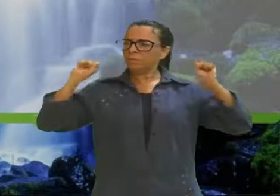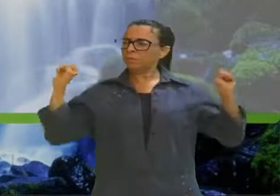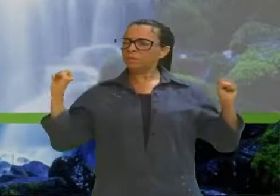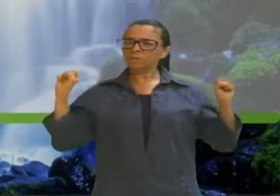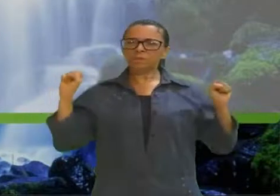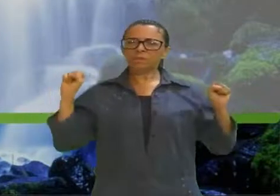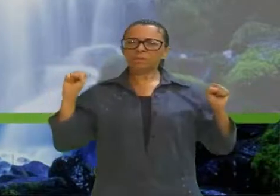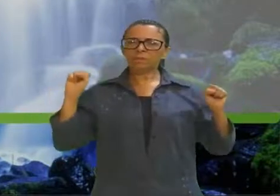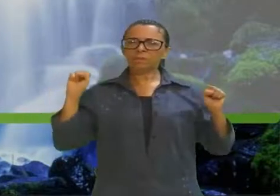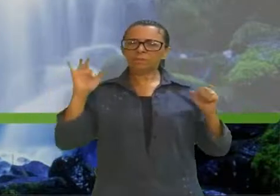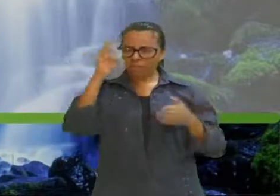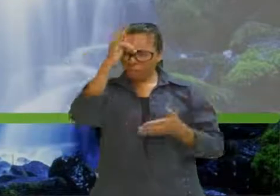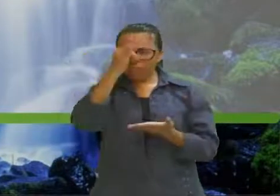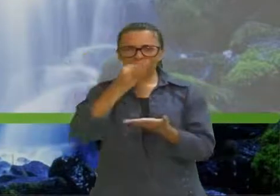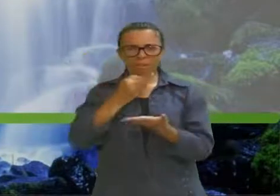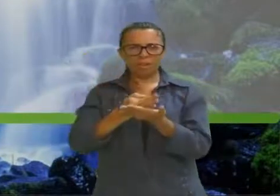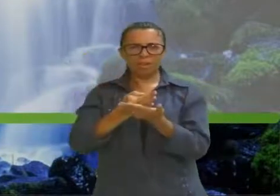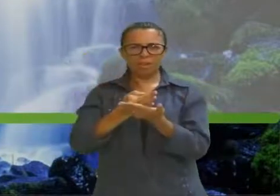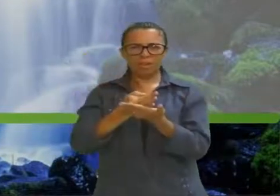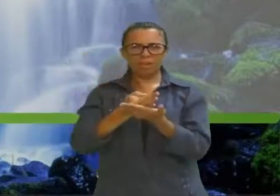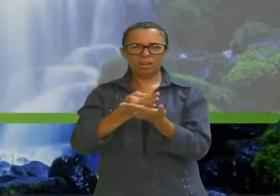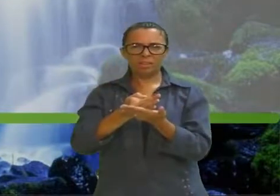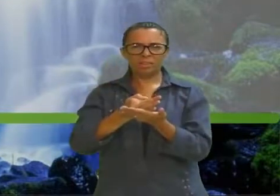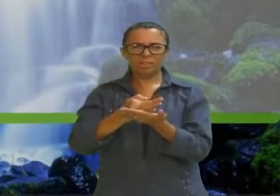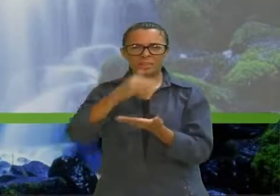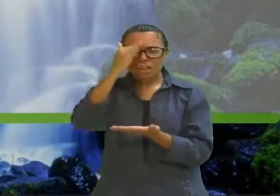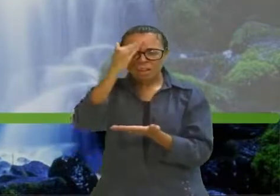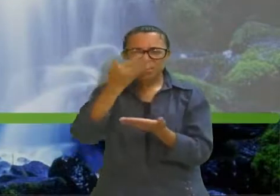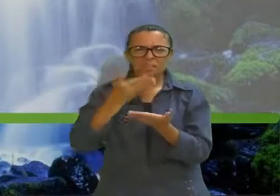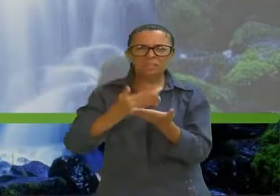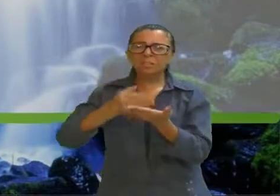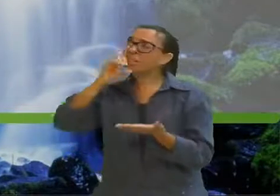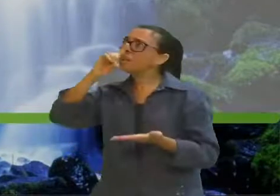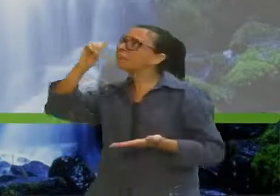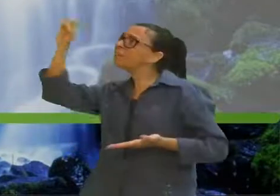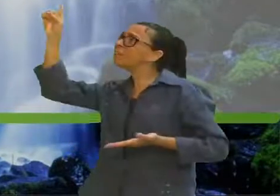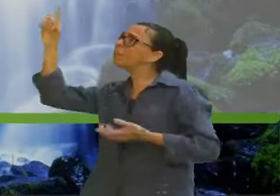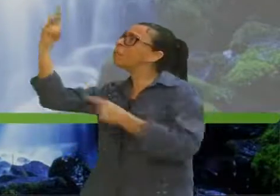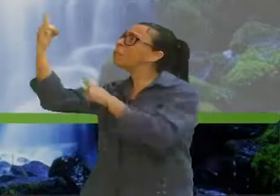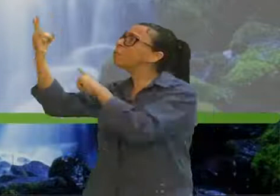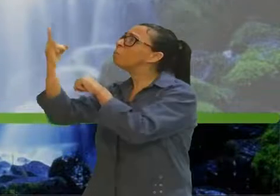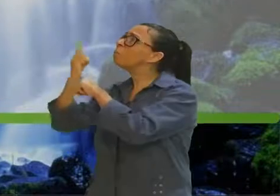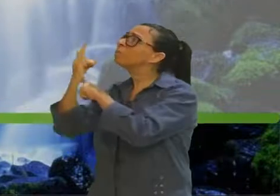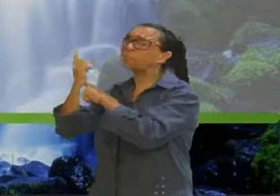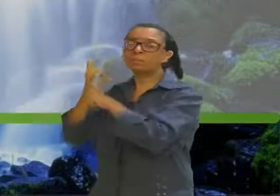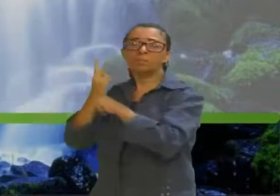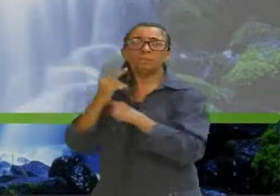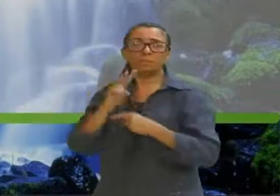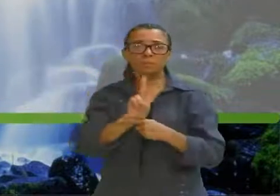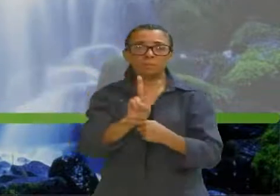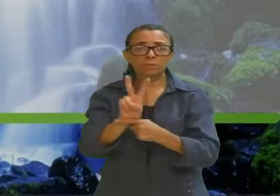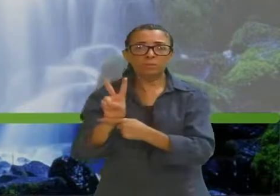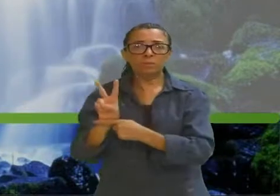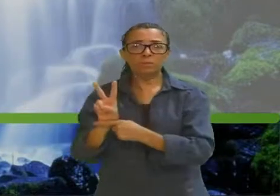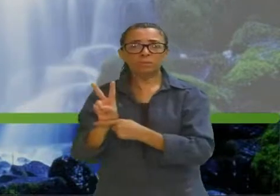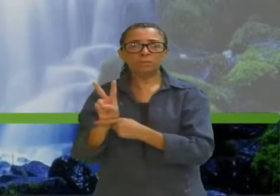quê? Experiências reais com o Espírito Santo, com a Trindade, com Deus.